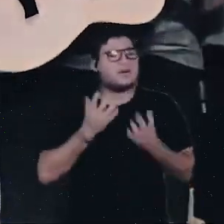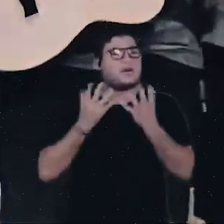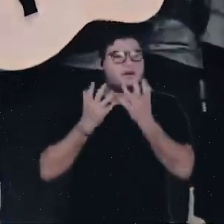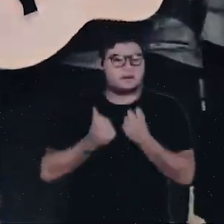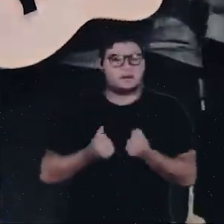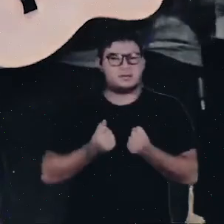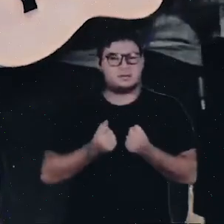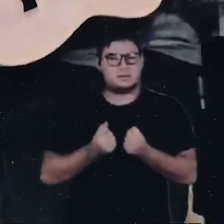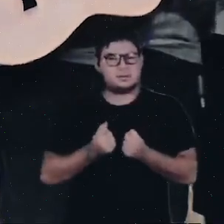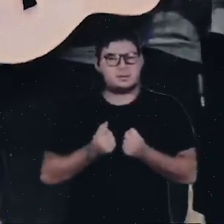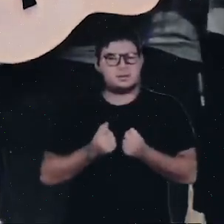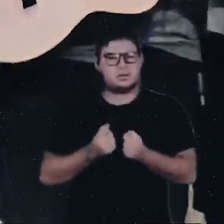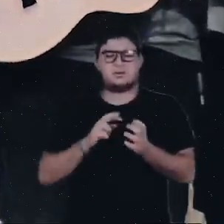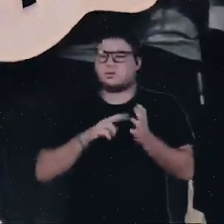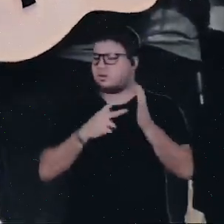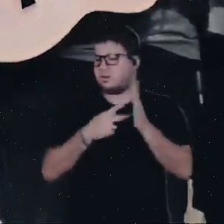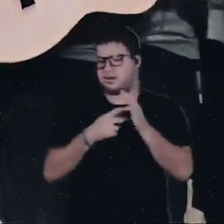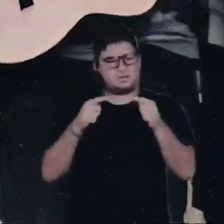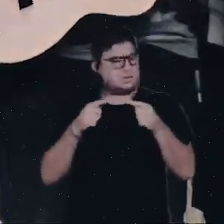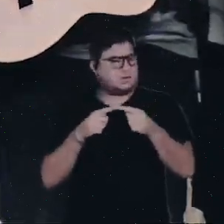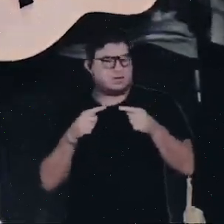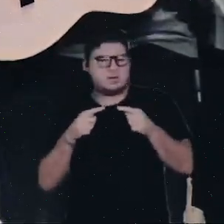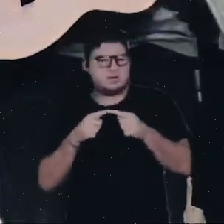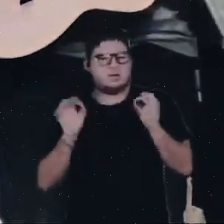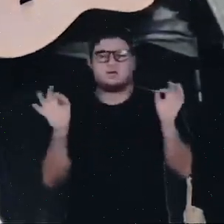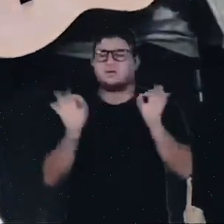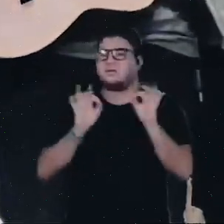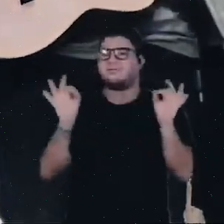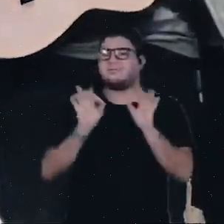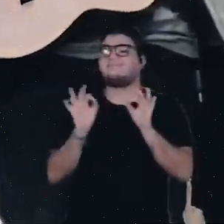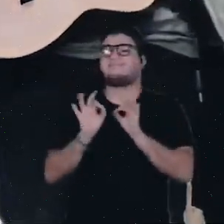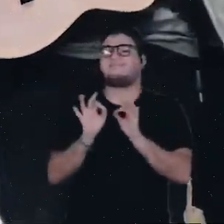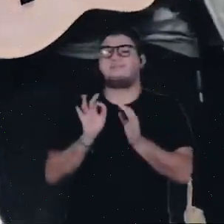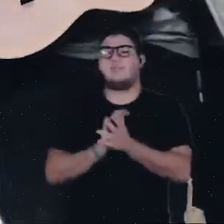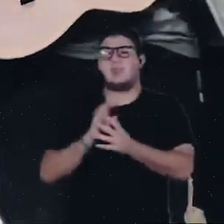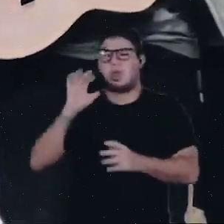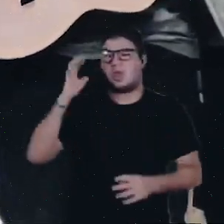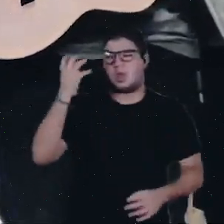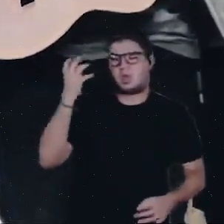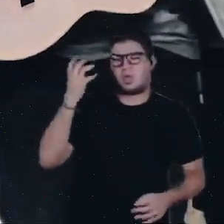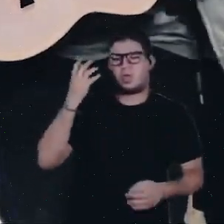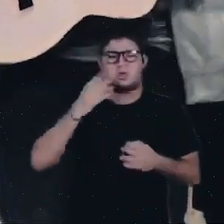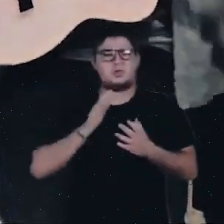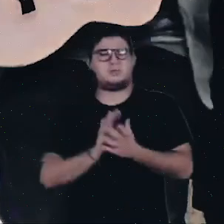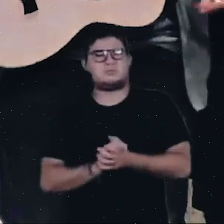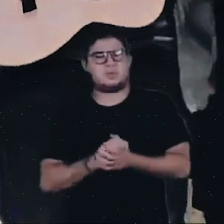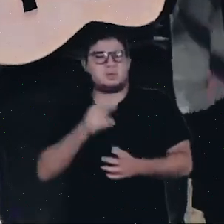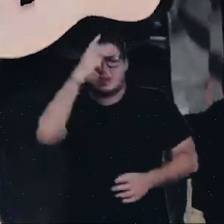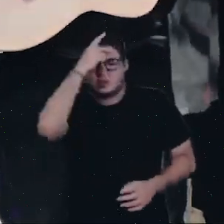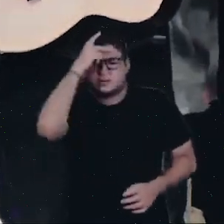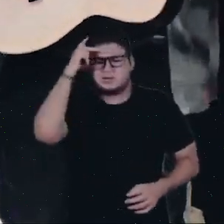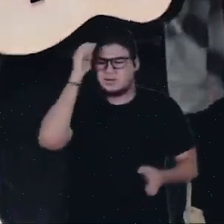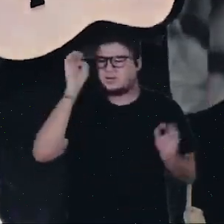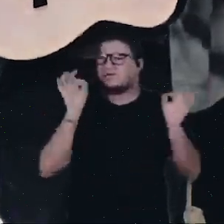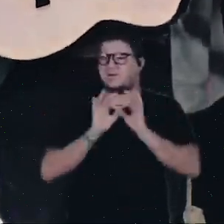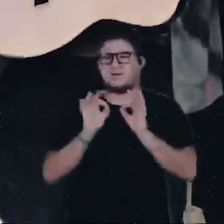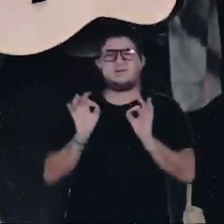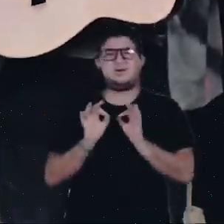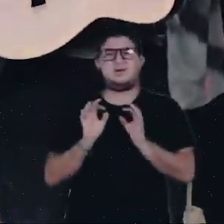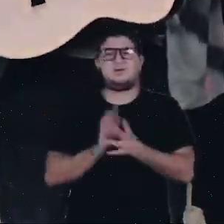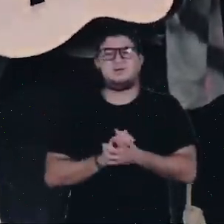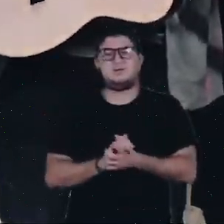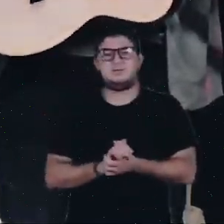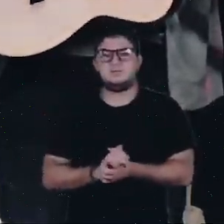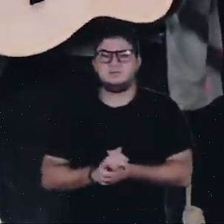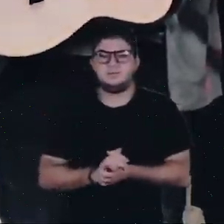em concordar ou endossar atitudes, decisões, comportamentos das pessoas